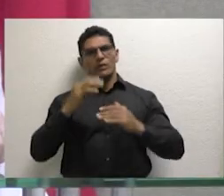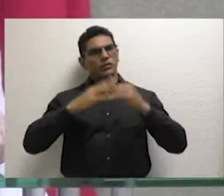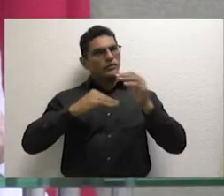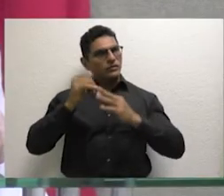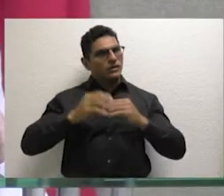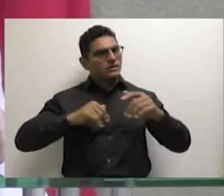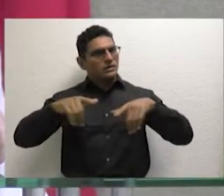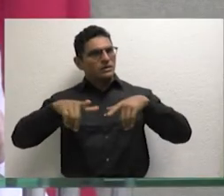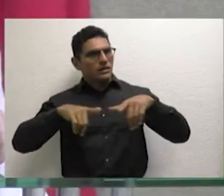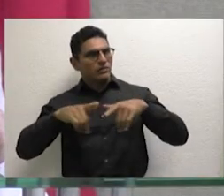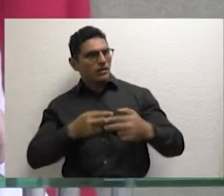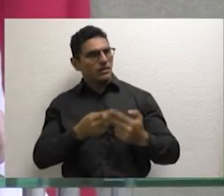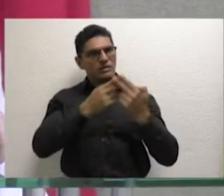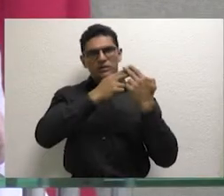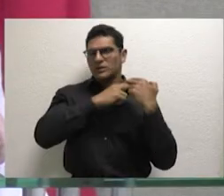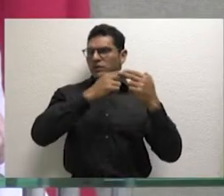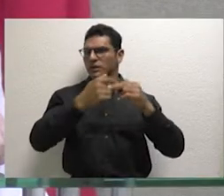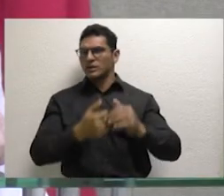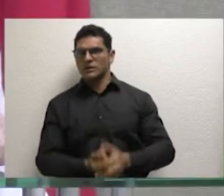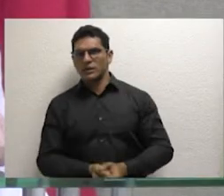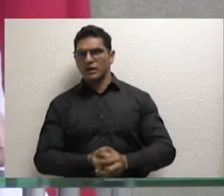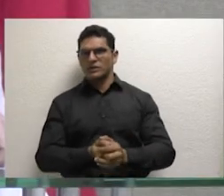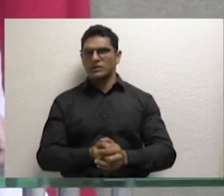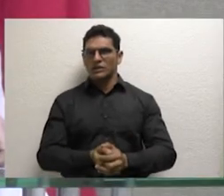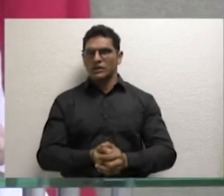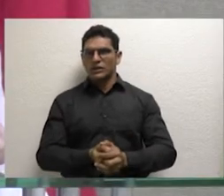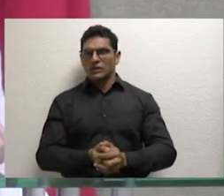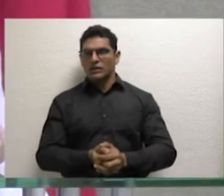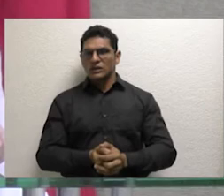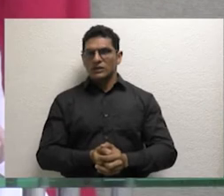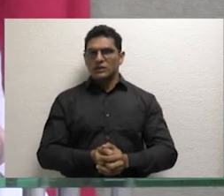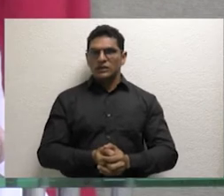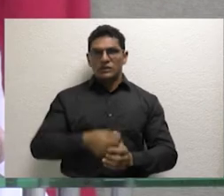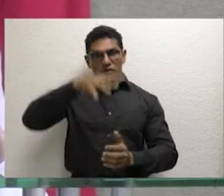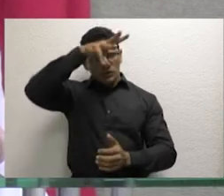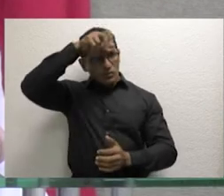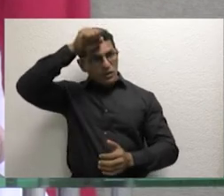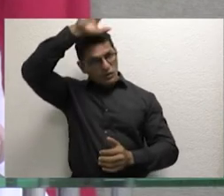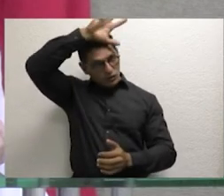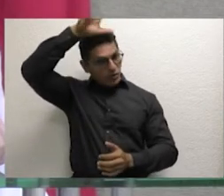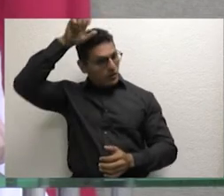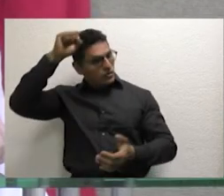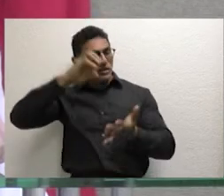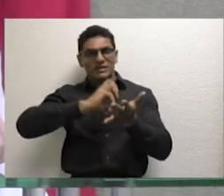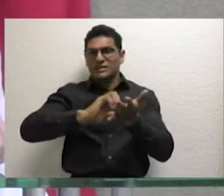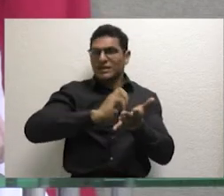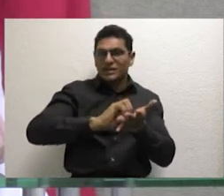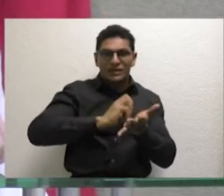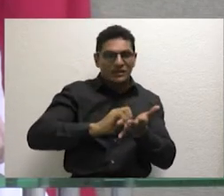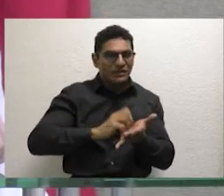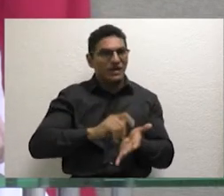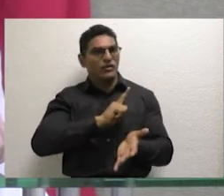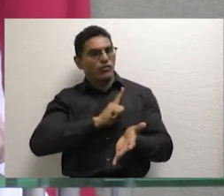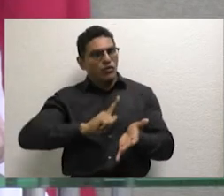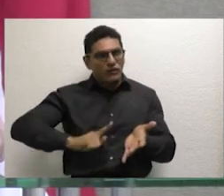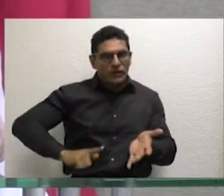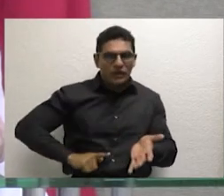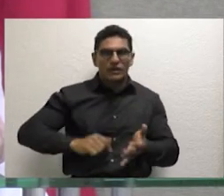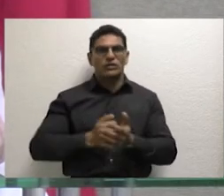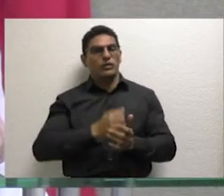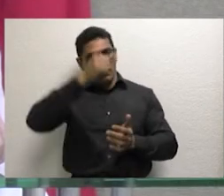estão na gestão executiva do município e do estado eu falo secretários além do governador e do